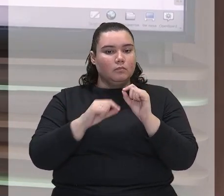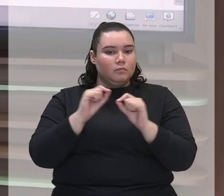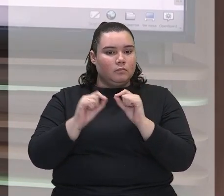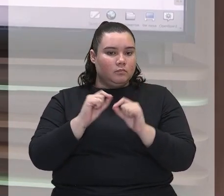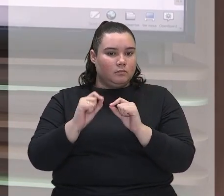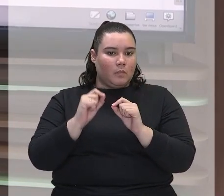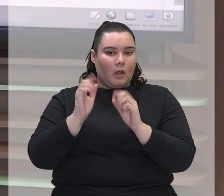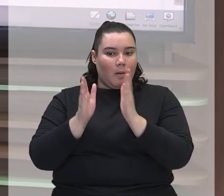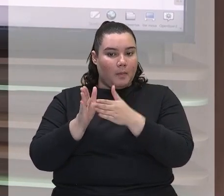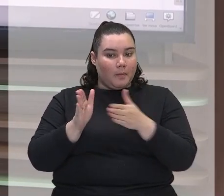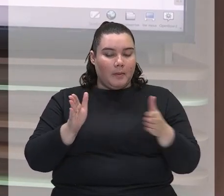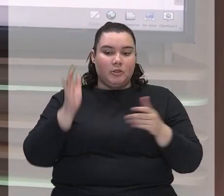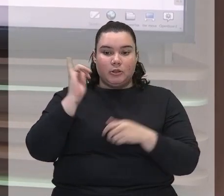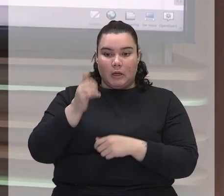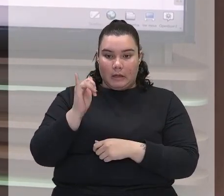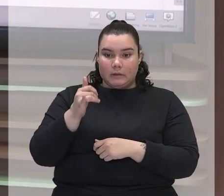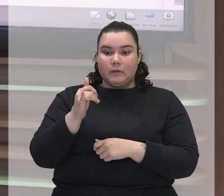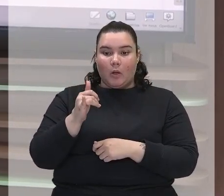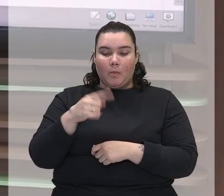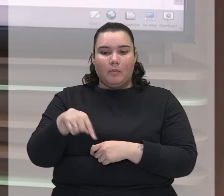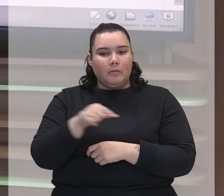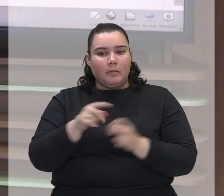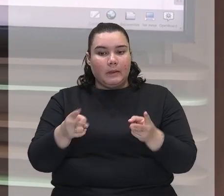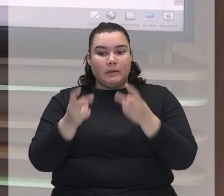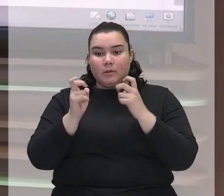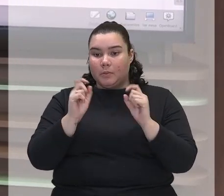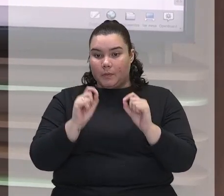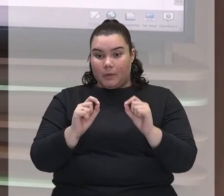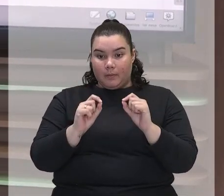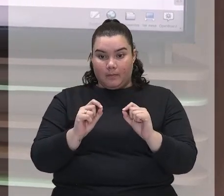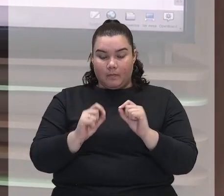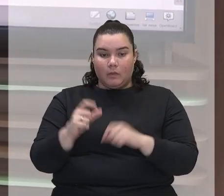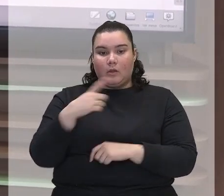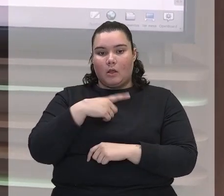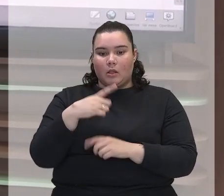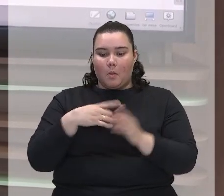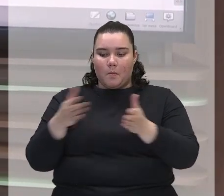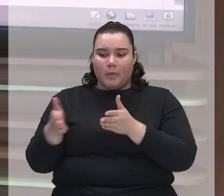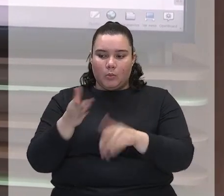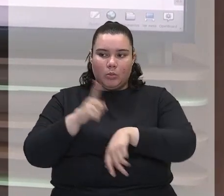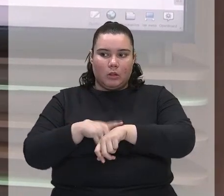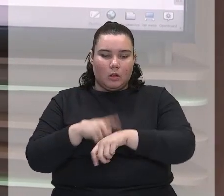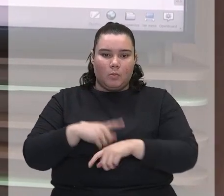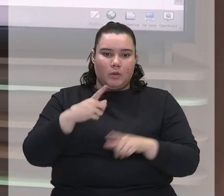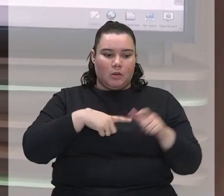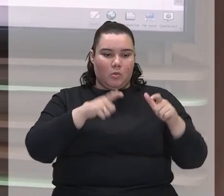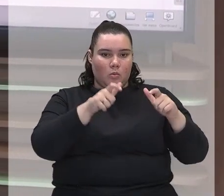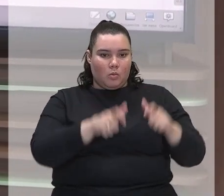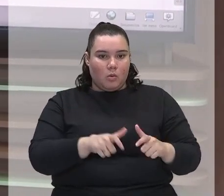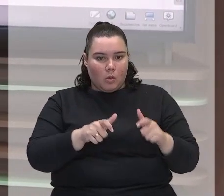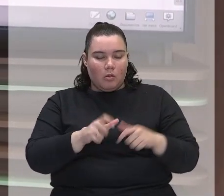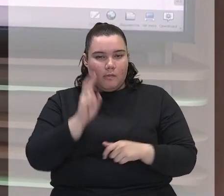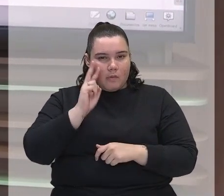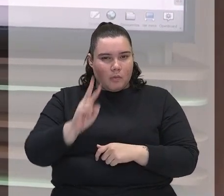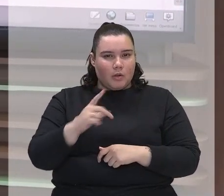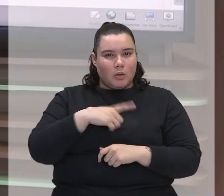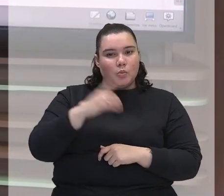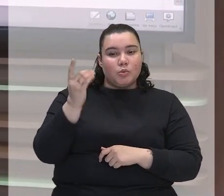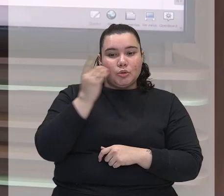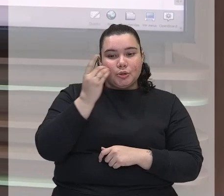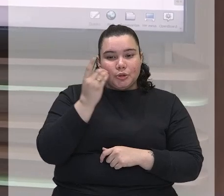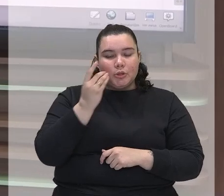a sequência narrativa. Por que você percebe isso? Você percebe que tem tempo, tem lugar, né? A data 2023, tem